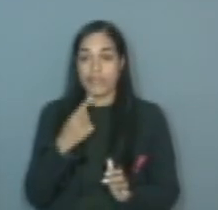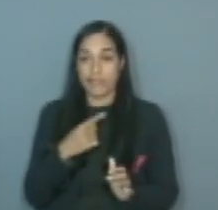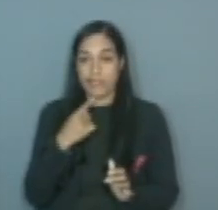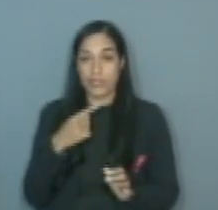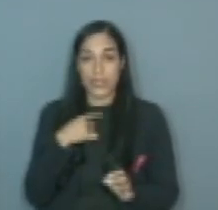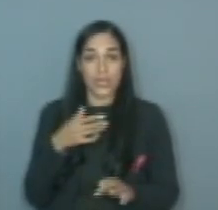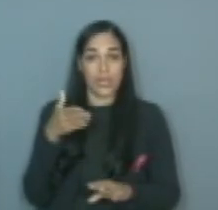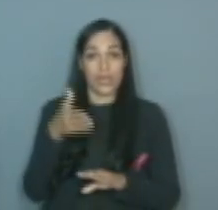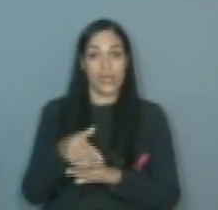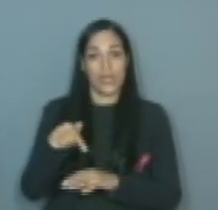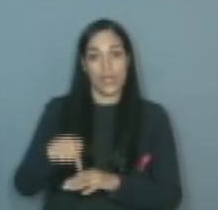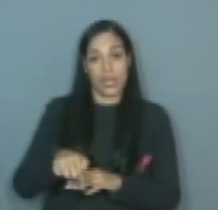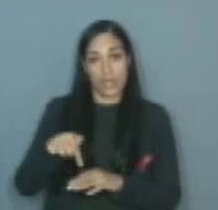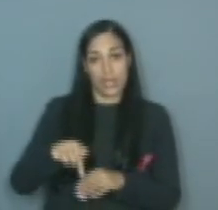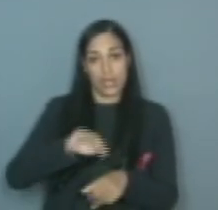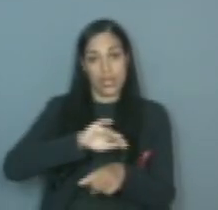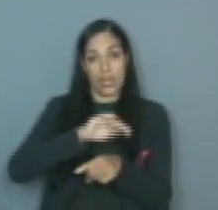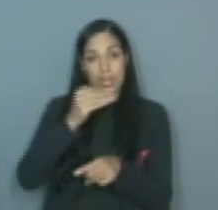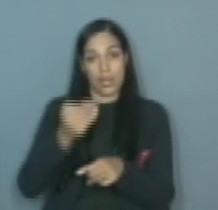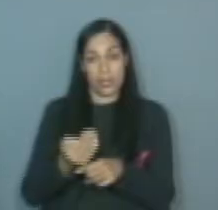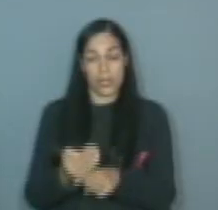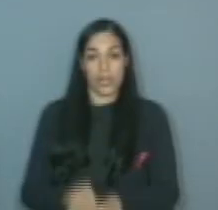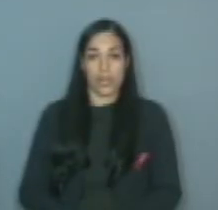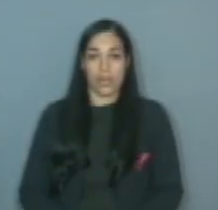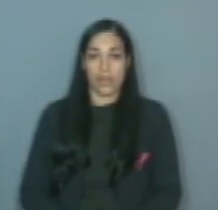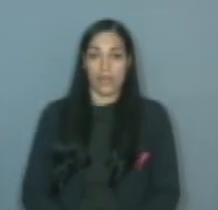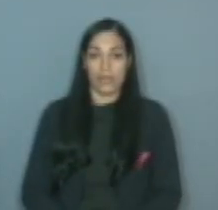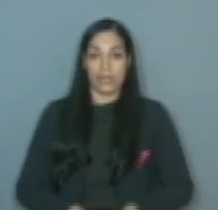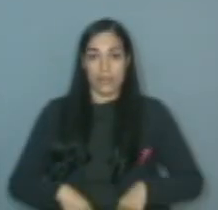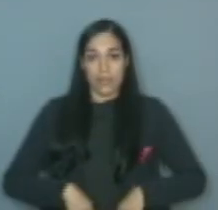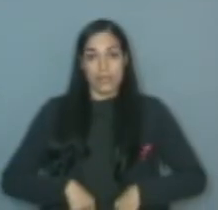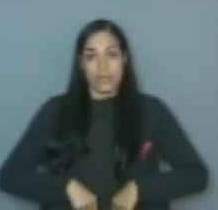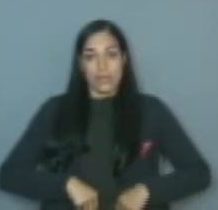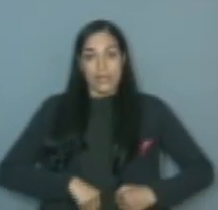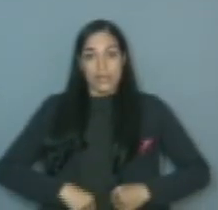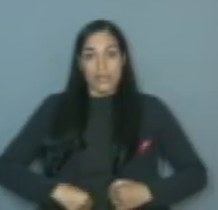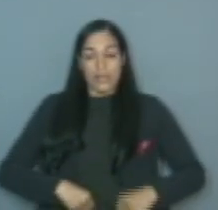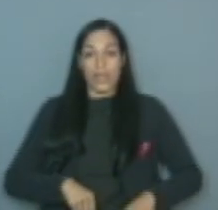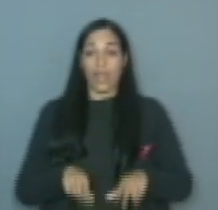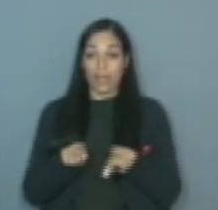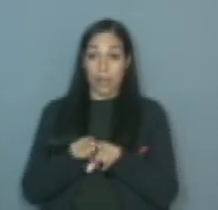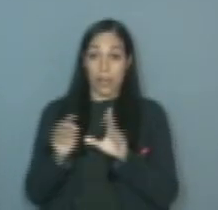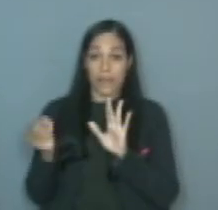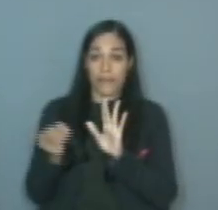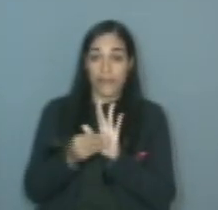aqui na Casa José Mariano, também pela falta de acessibilidade.